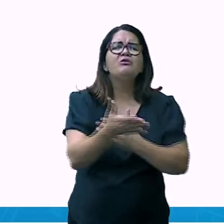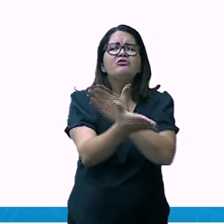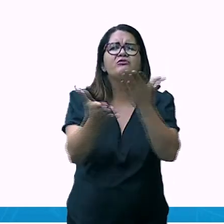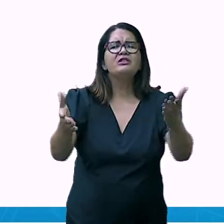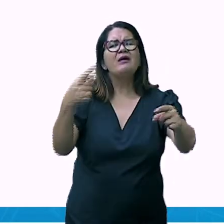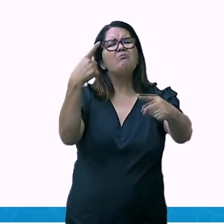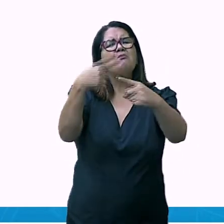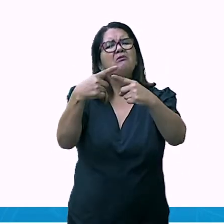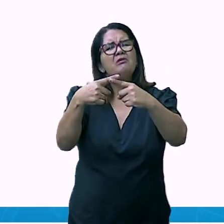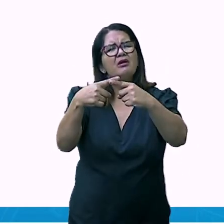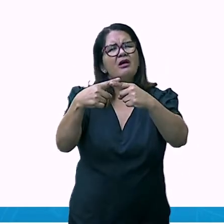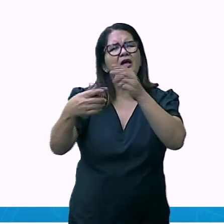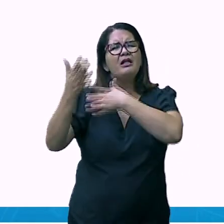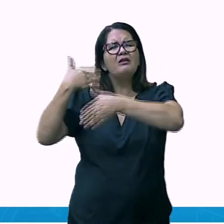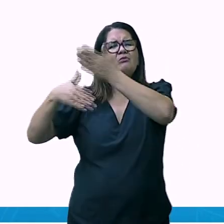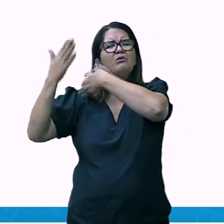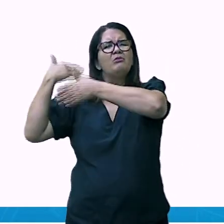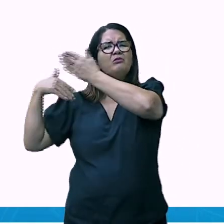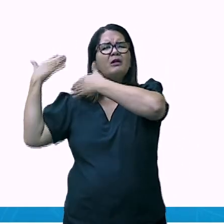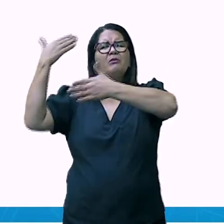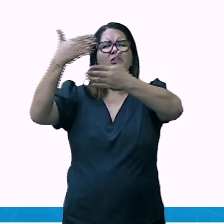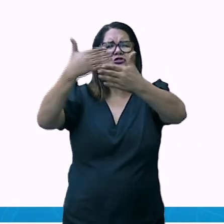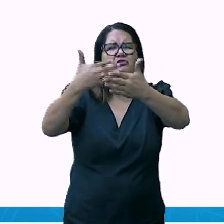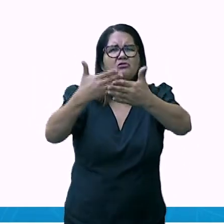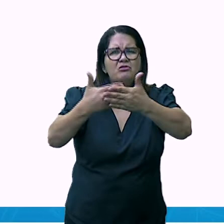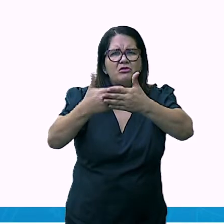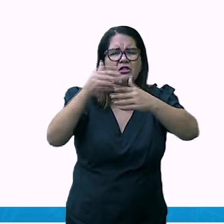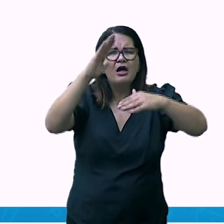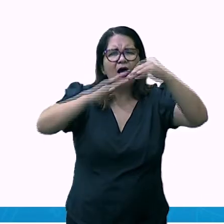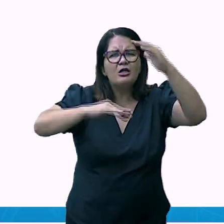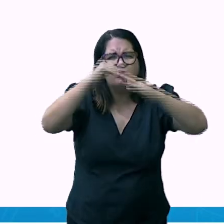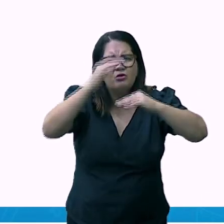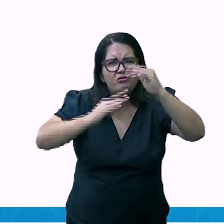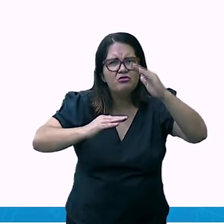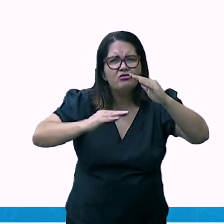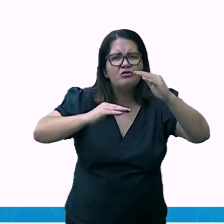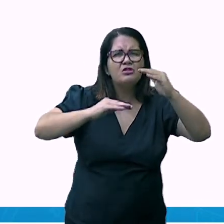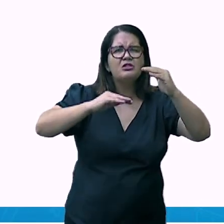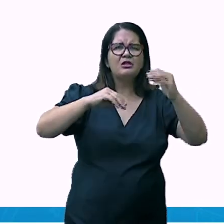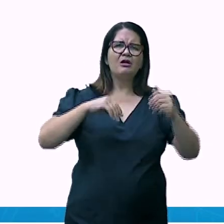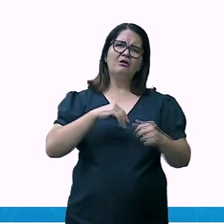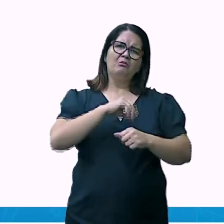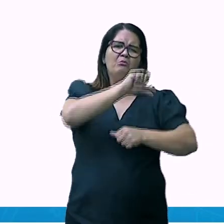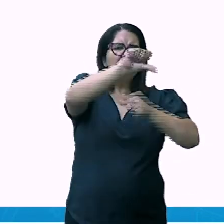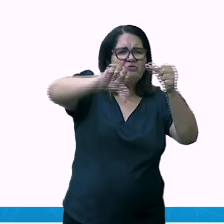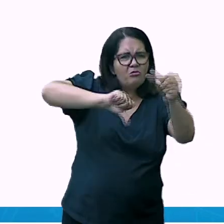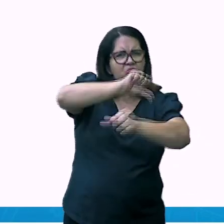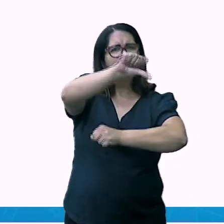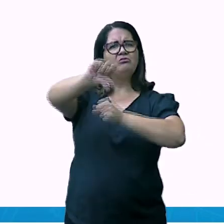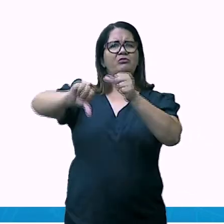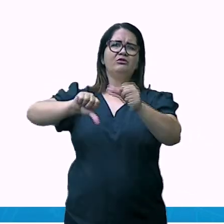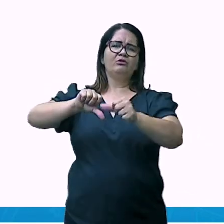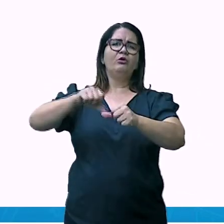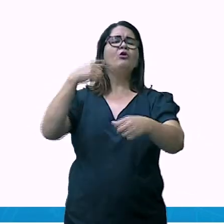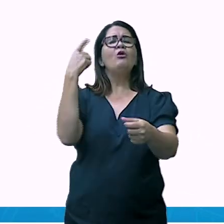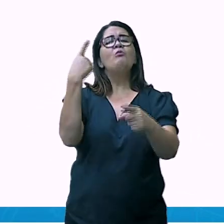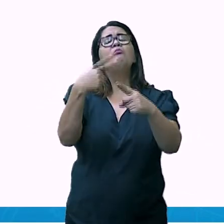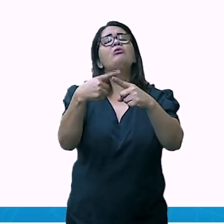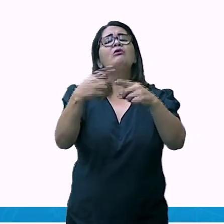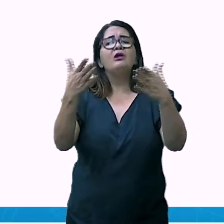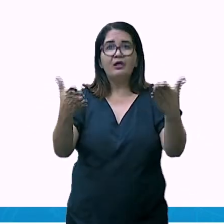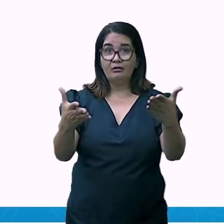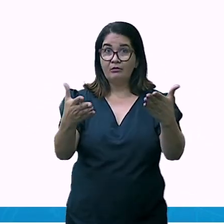tempo? Por quê? Por que você acha que as profissões mudaram ao longo do tempo? Em